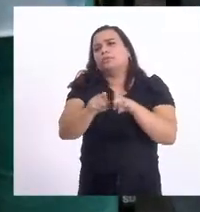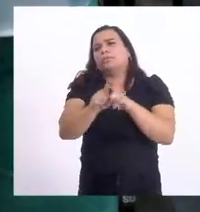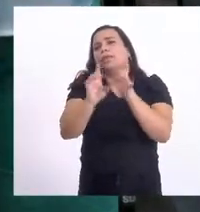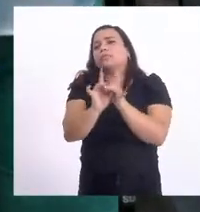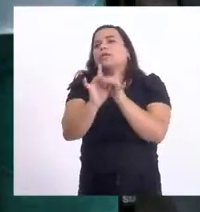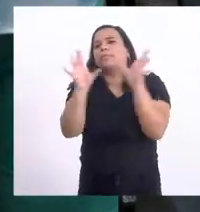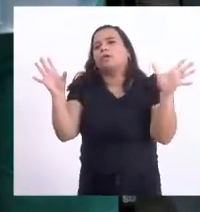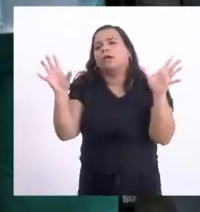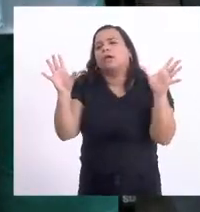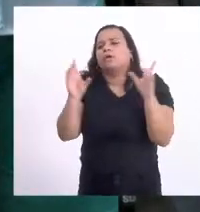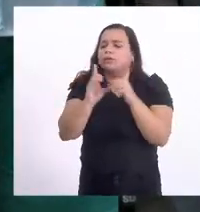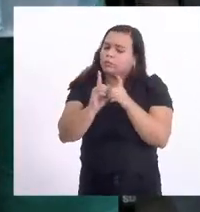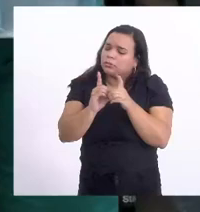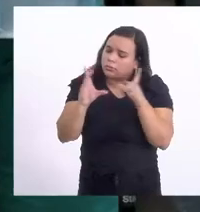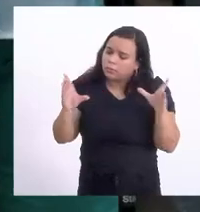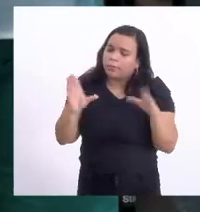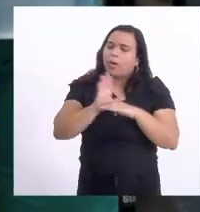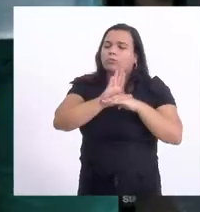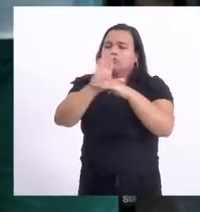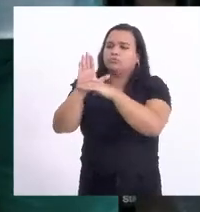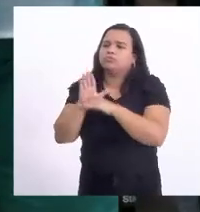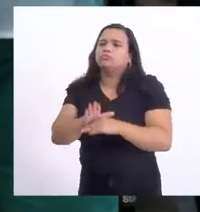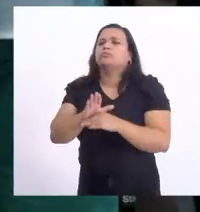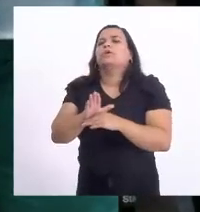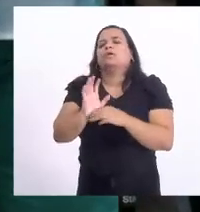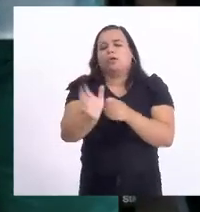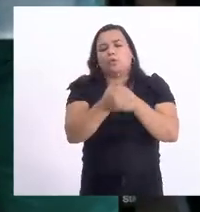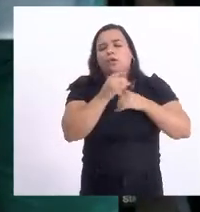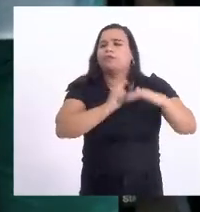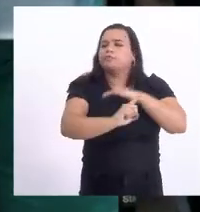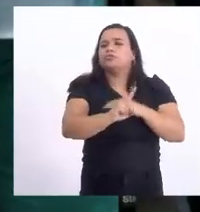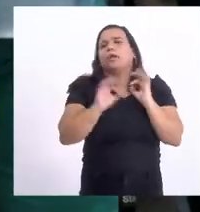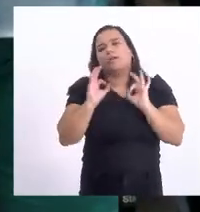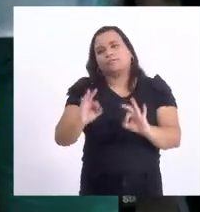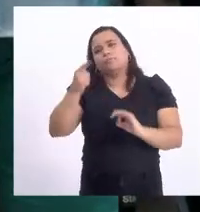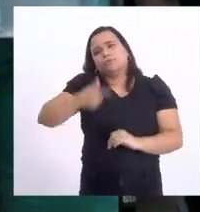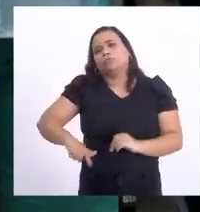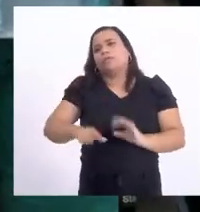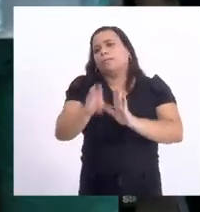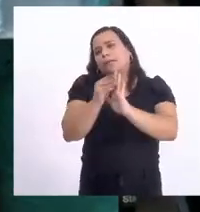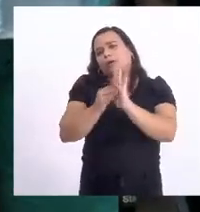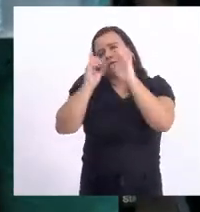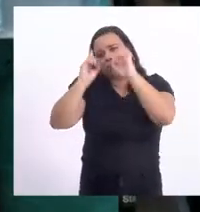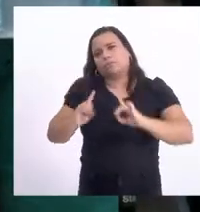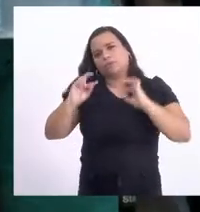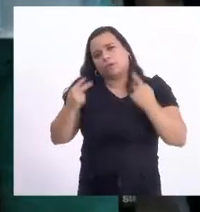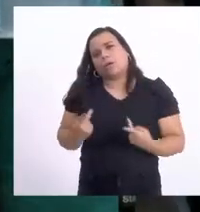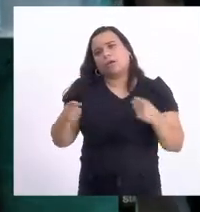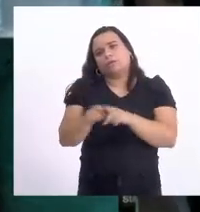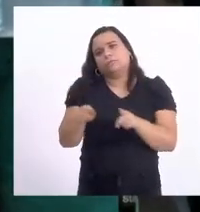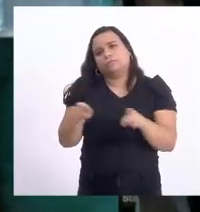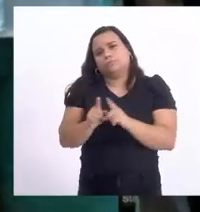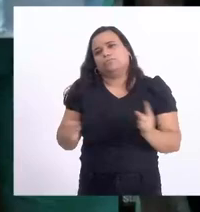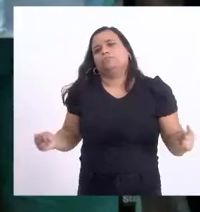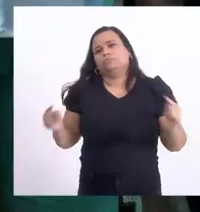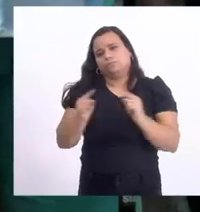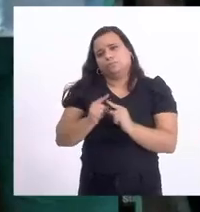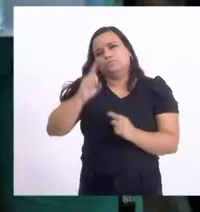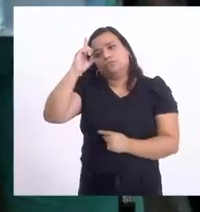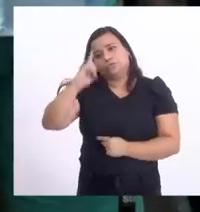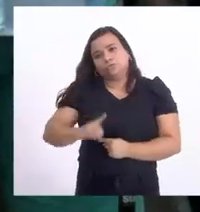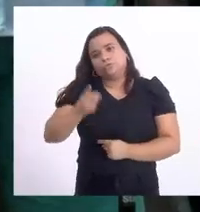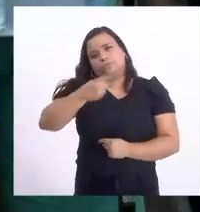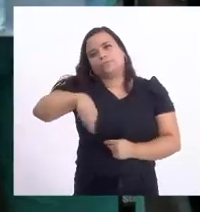ensino superior, ao acolhimento desses refugiados, reafirmando a pauta dos direitos humanos também no tocante ao direito de